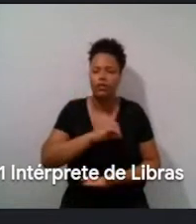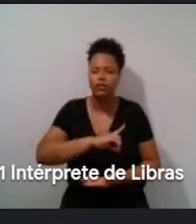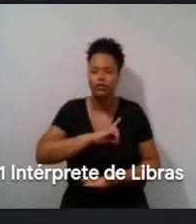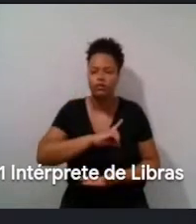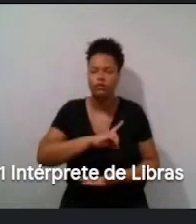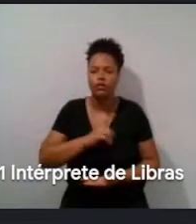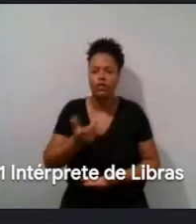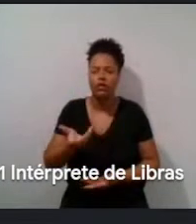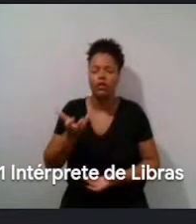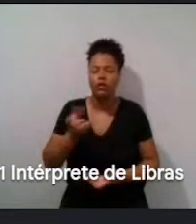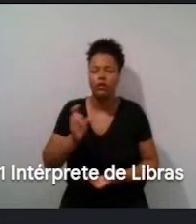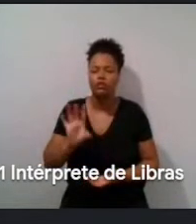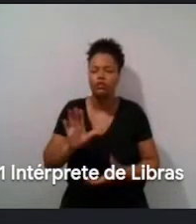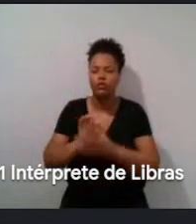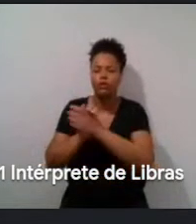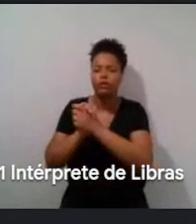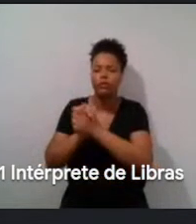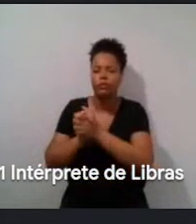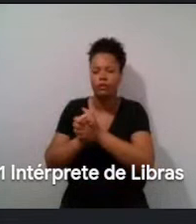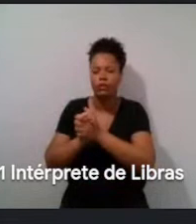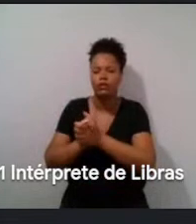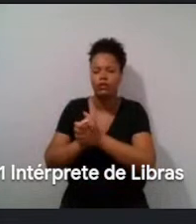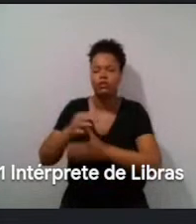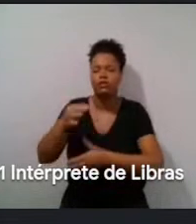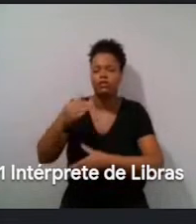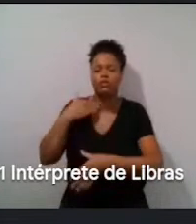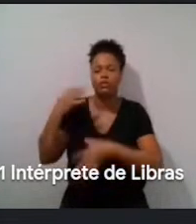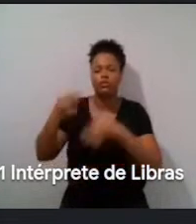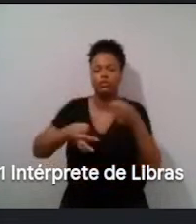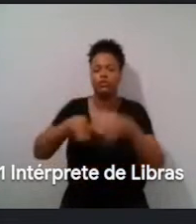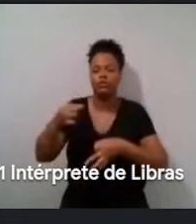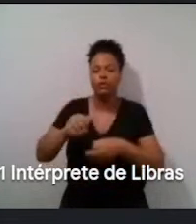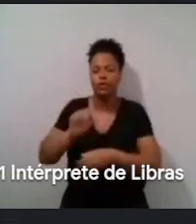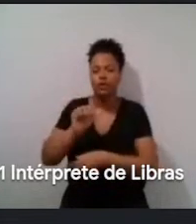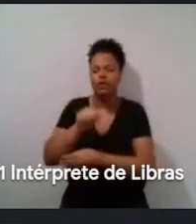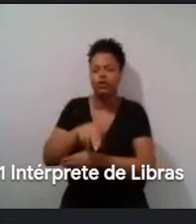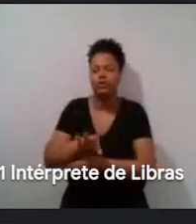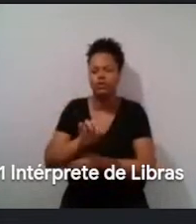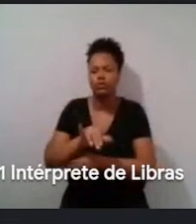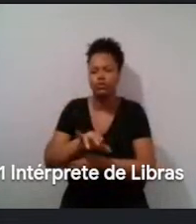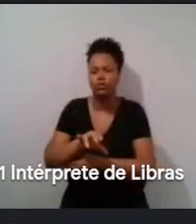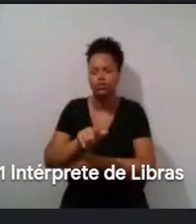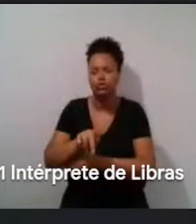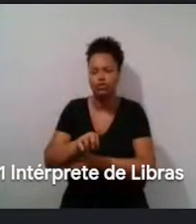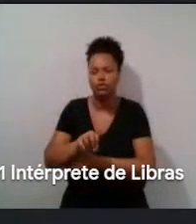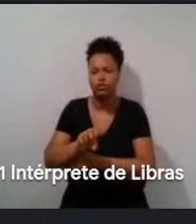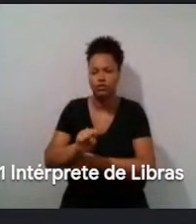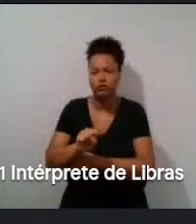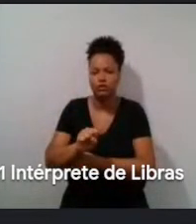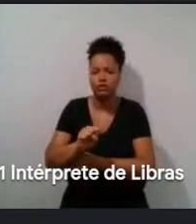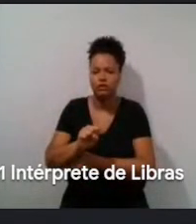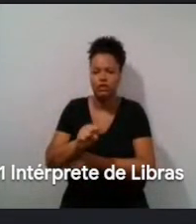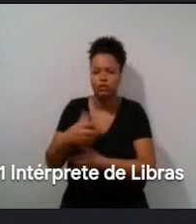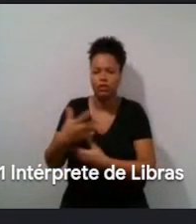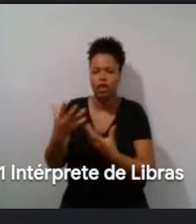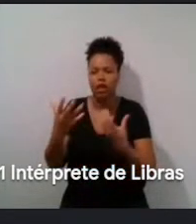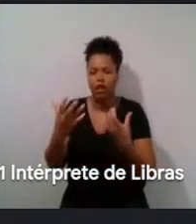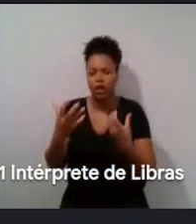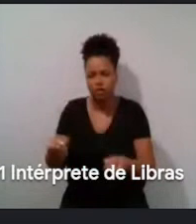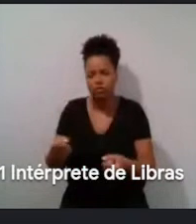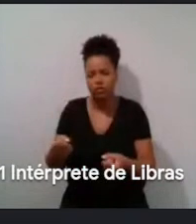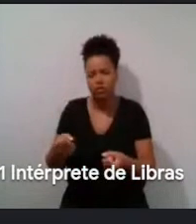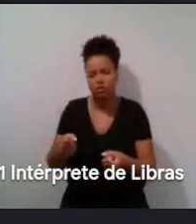os eminentes juízes, doutor Antiógenes Ferreira de Souza, doutor Gil, aceitar de forma